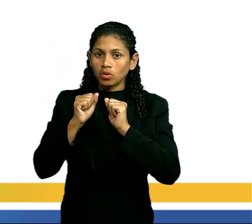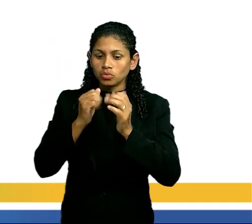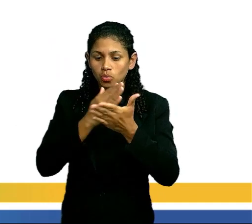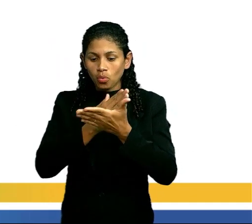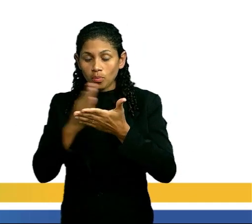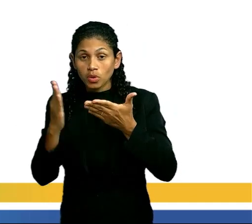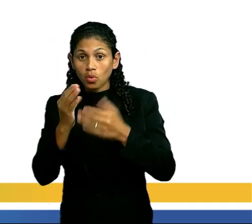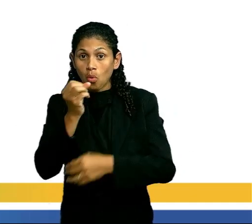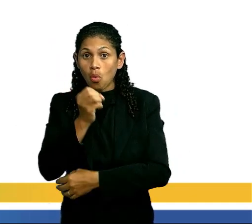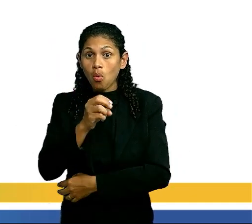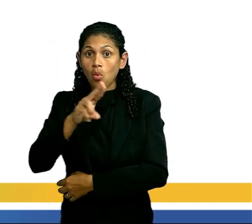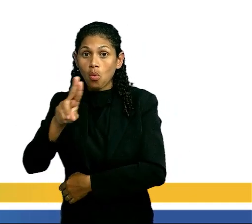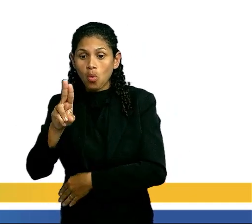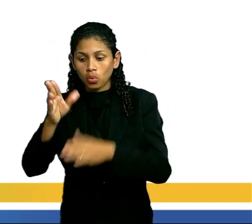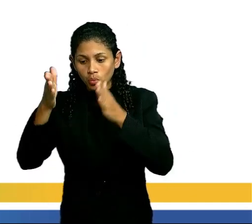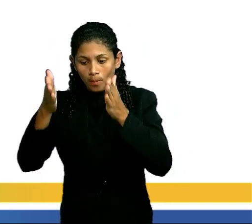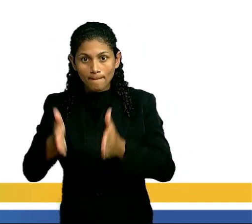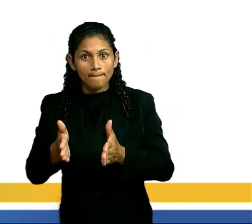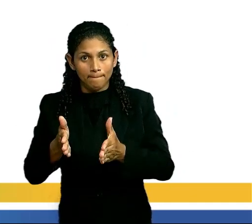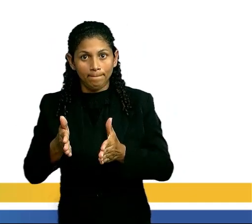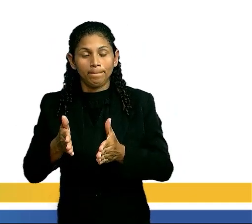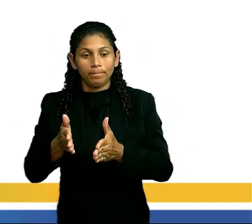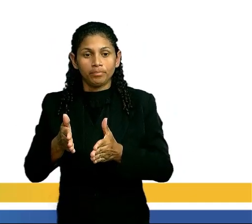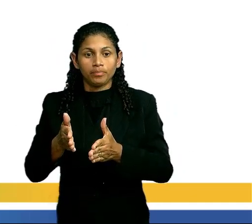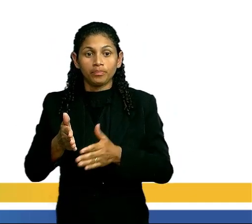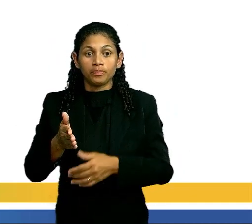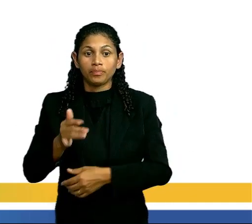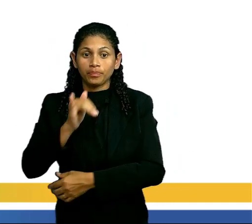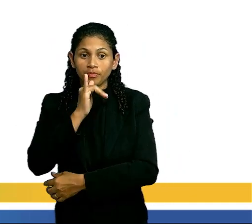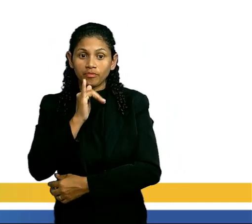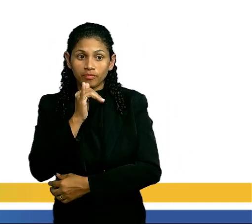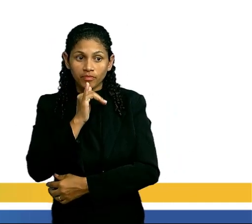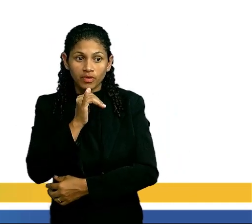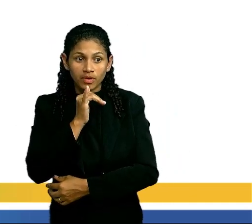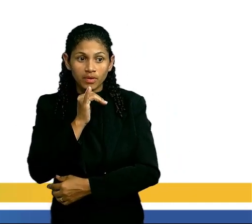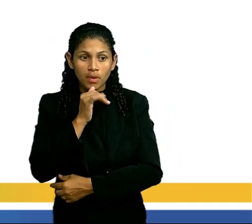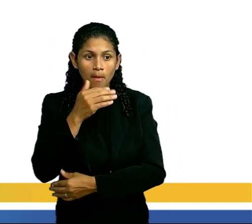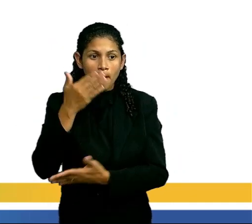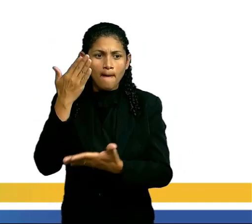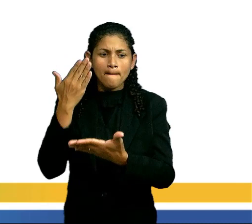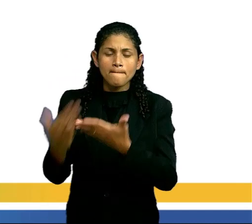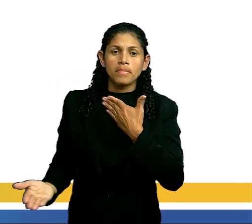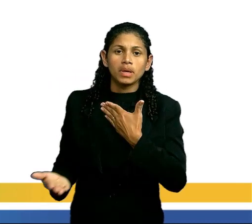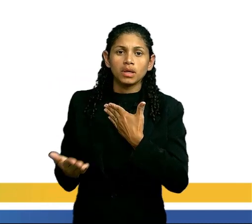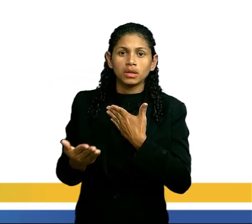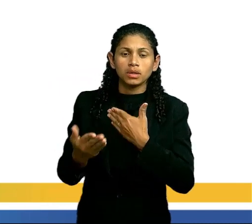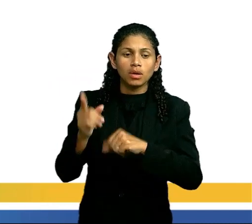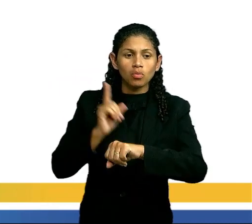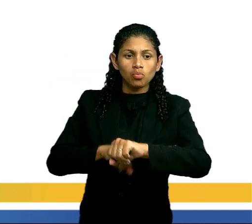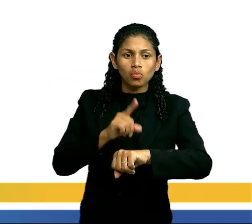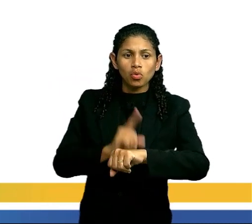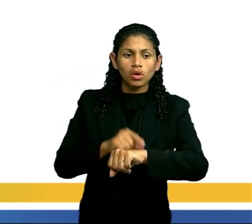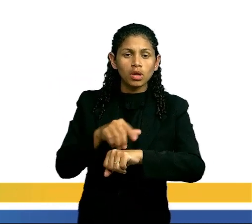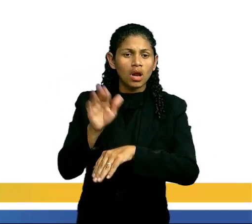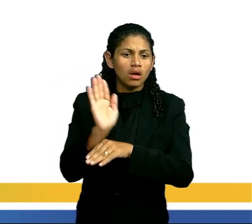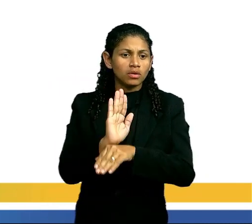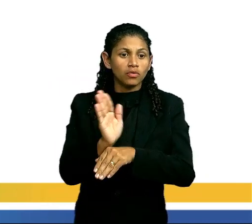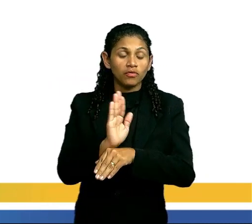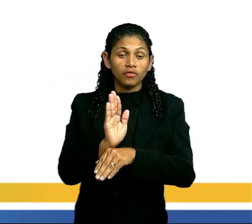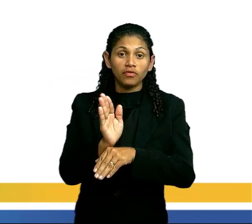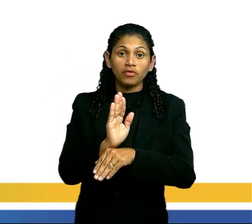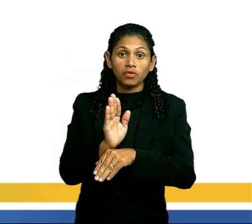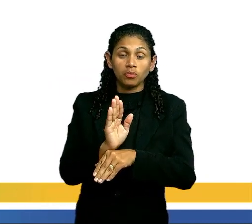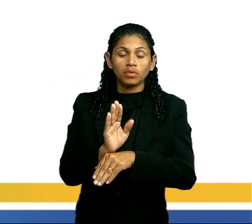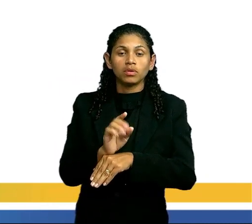Exemplo: perderam o horário do filme, mas o cinema devolveu-lhes o dinheiro pago pelas entradas.